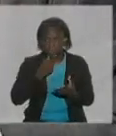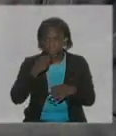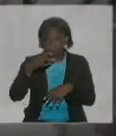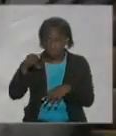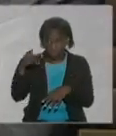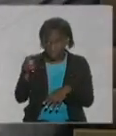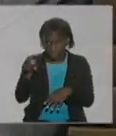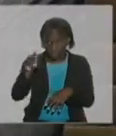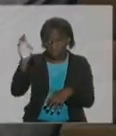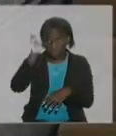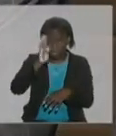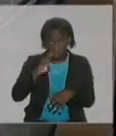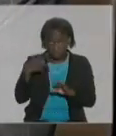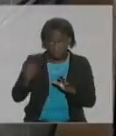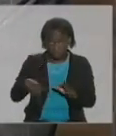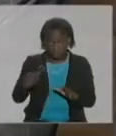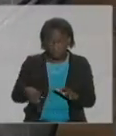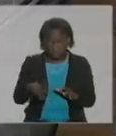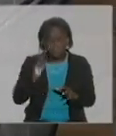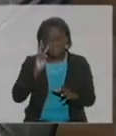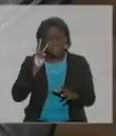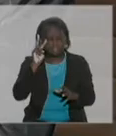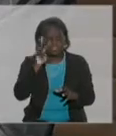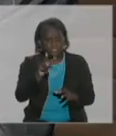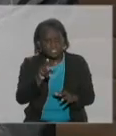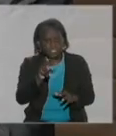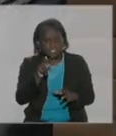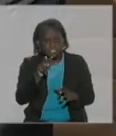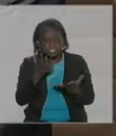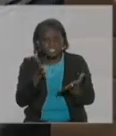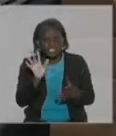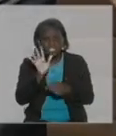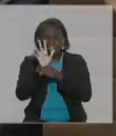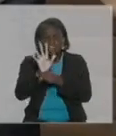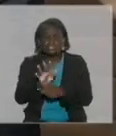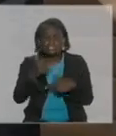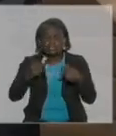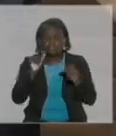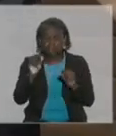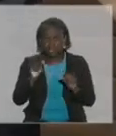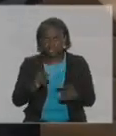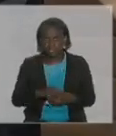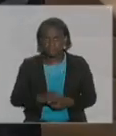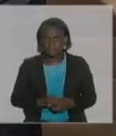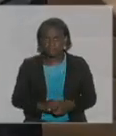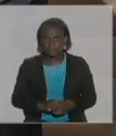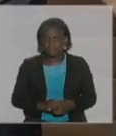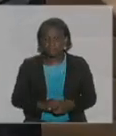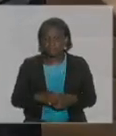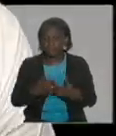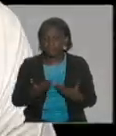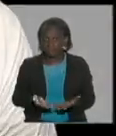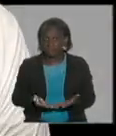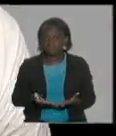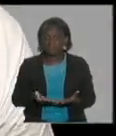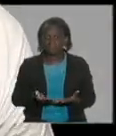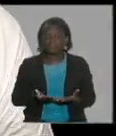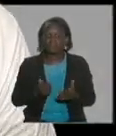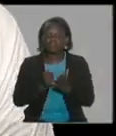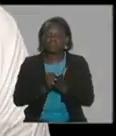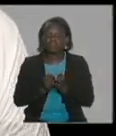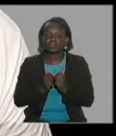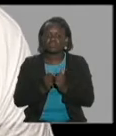um brasileiro, que olhar é esse que você quer imprimir nesse trabalho?